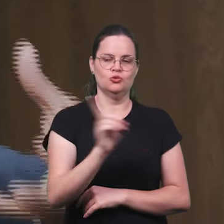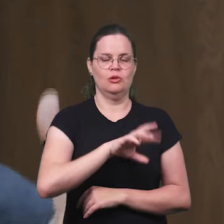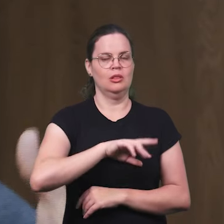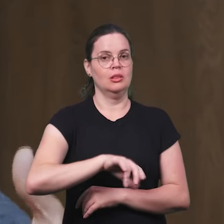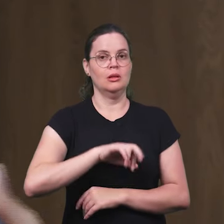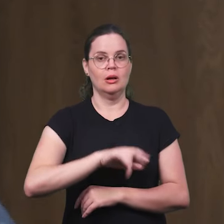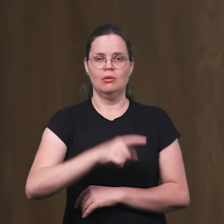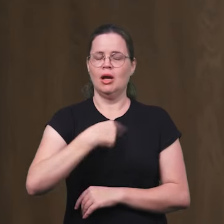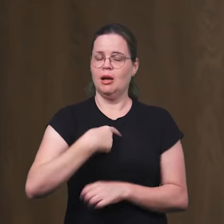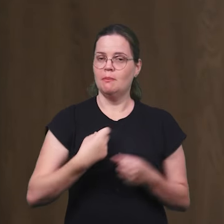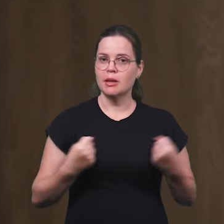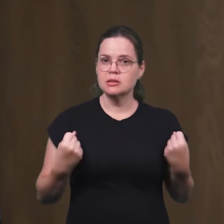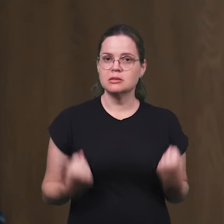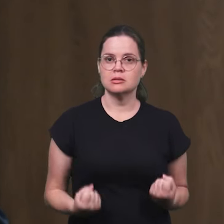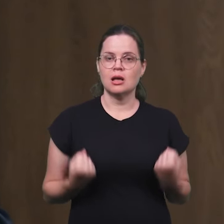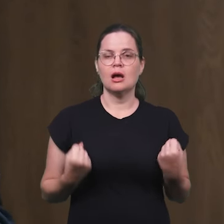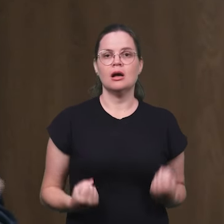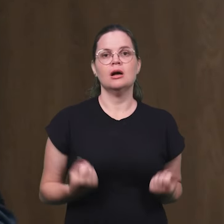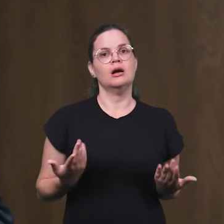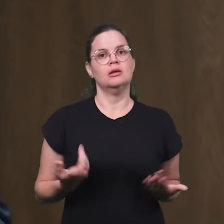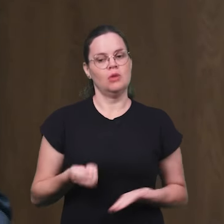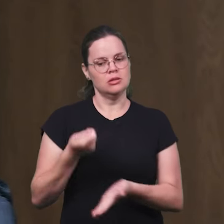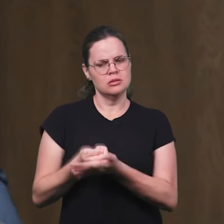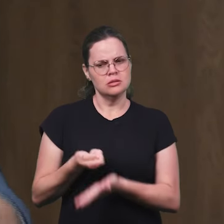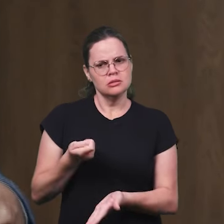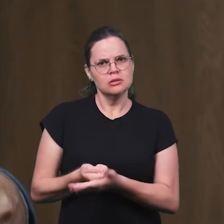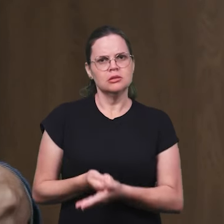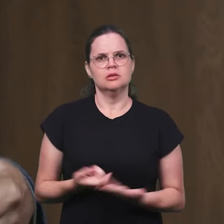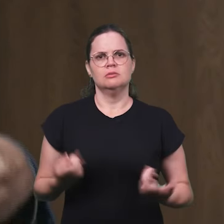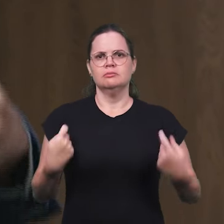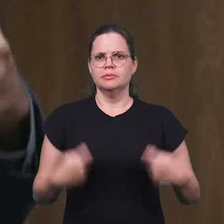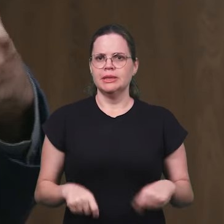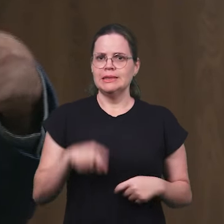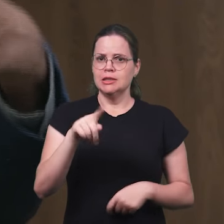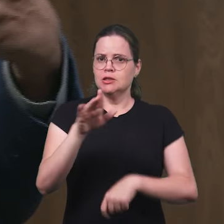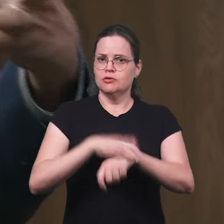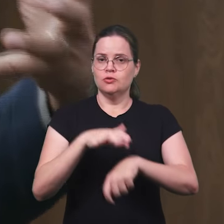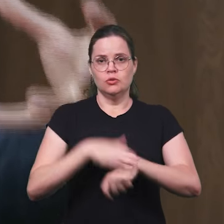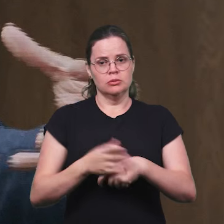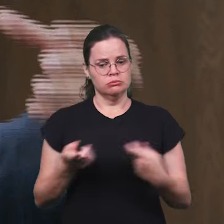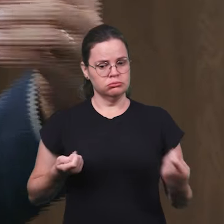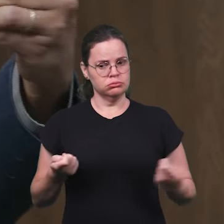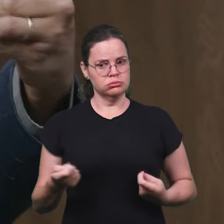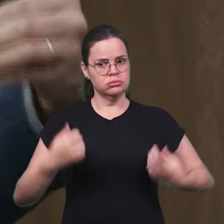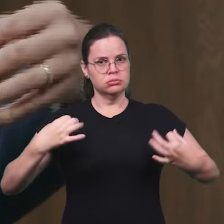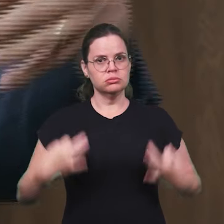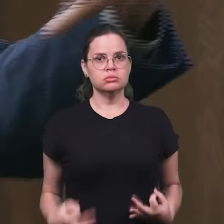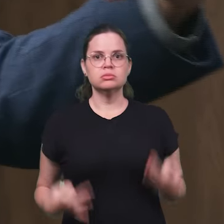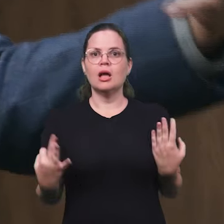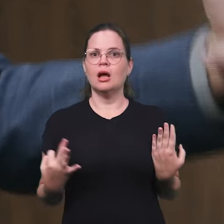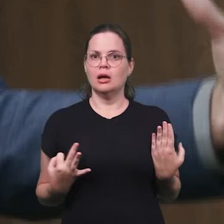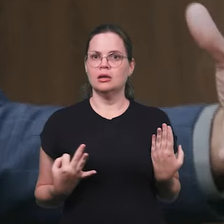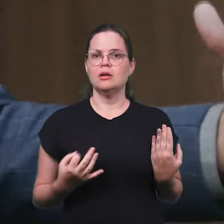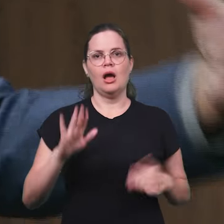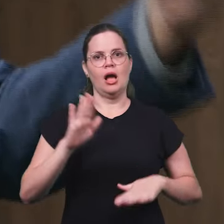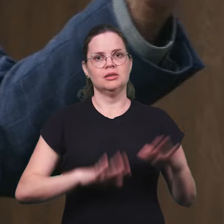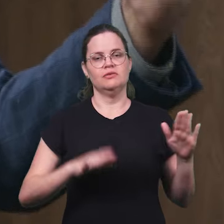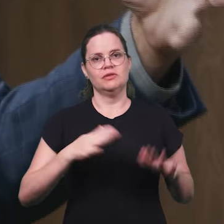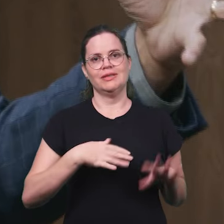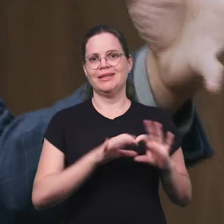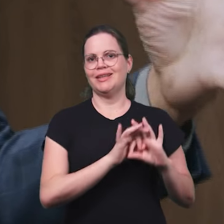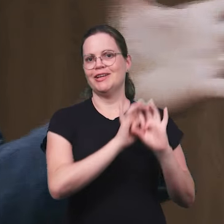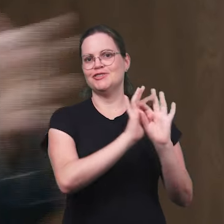de exigência, que vai exigir de você disciplina, né? Às vezes vai ter que abrir mão de algumas coisas que são melhores,